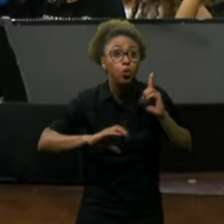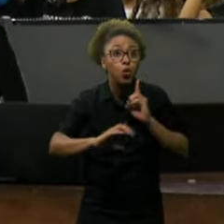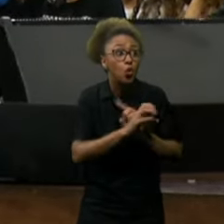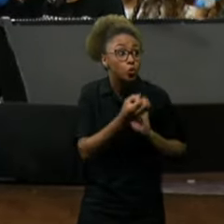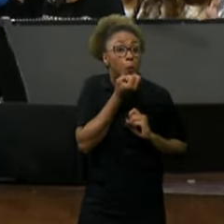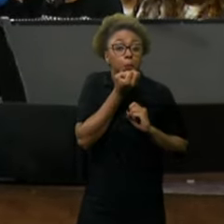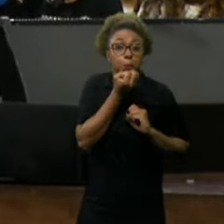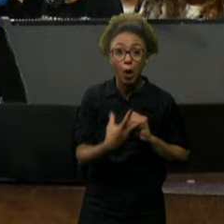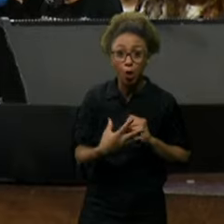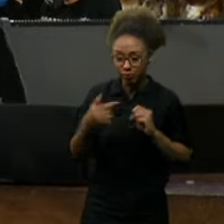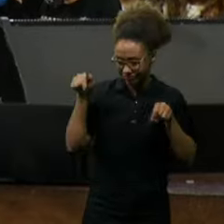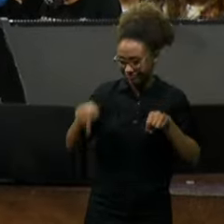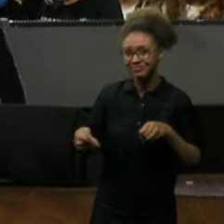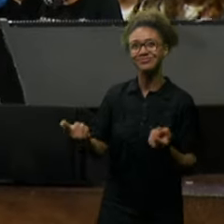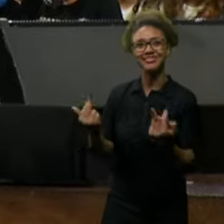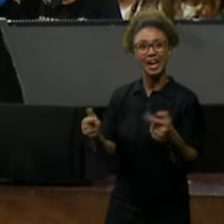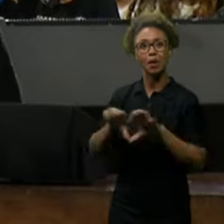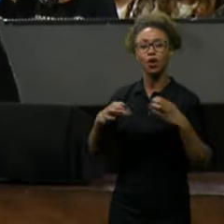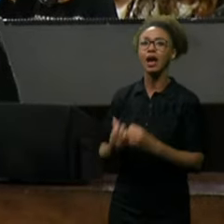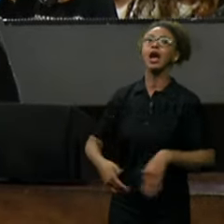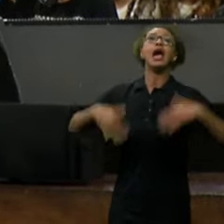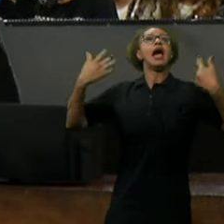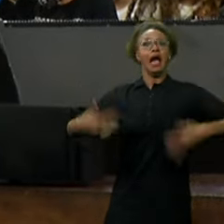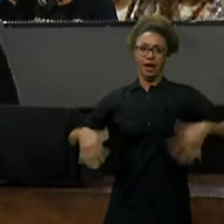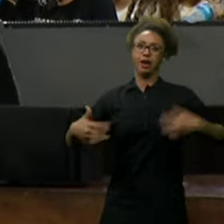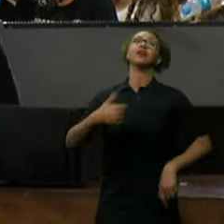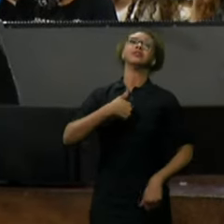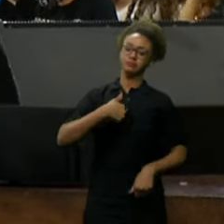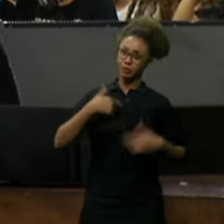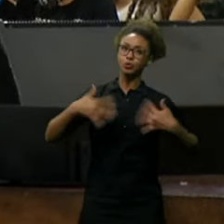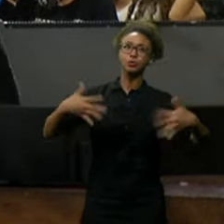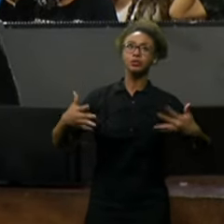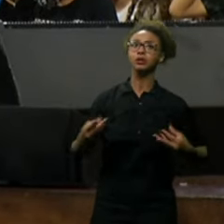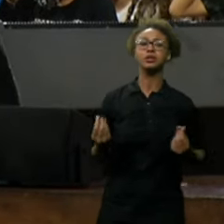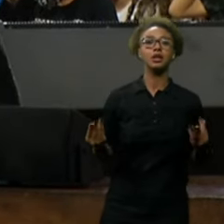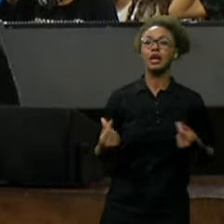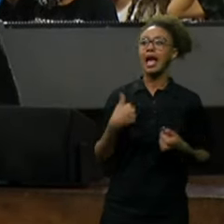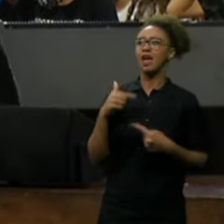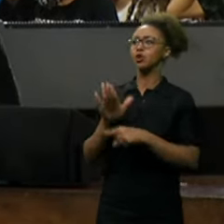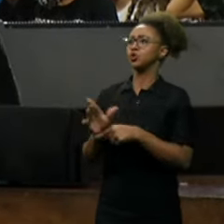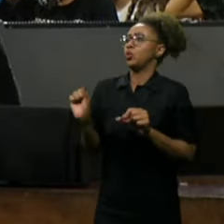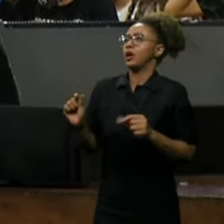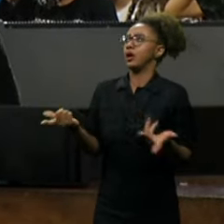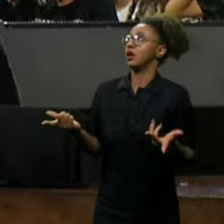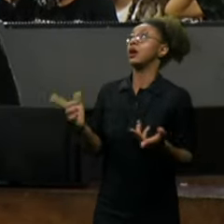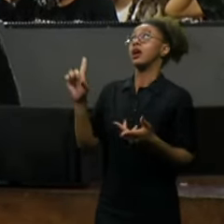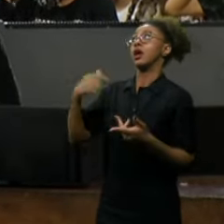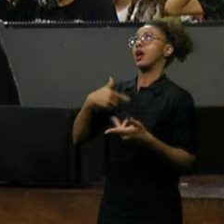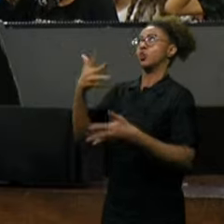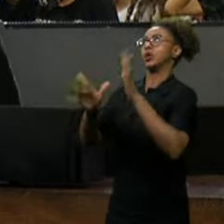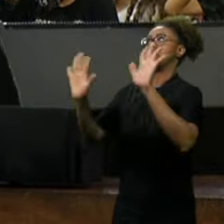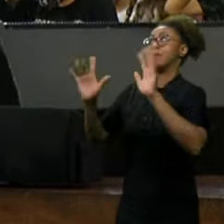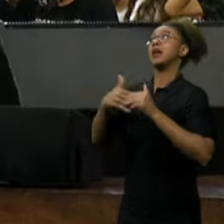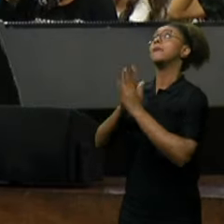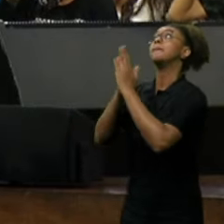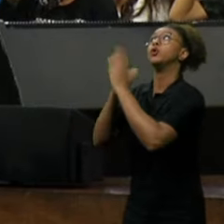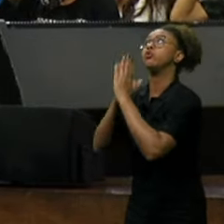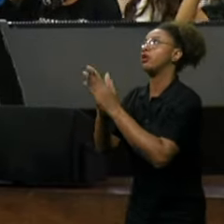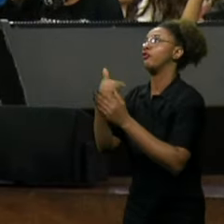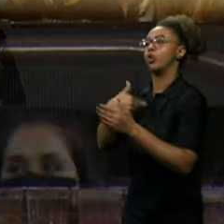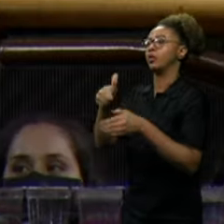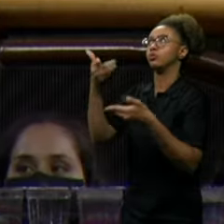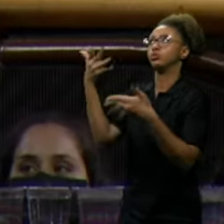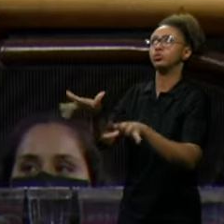bom quando tá igual tá aqui né Aí é que dá desespero você não vai nem para ajudar só fica sem Deus não deixou atrapalhar nada não pelo amor